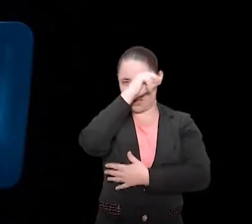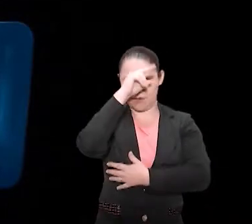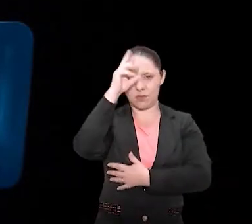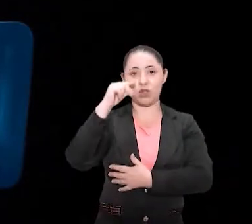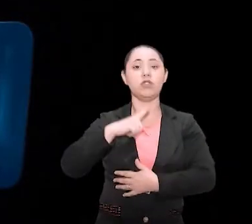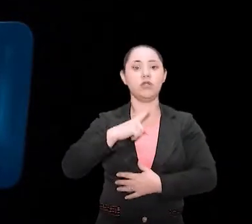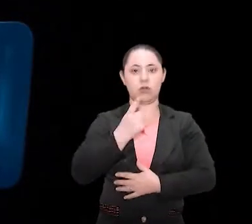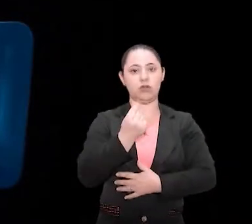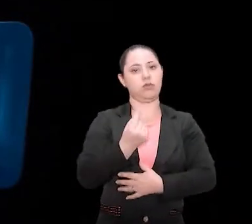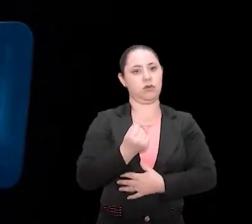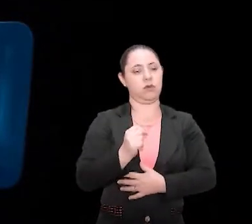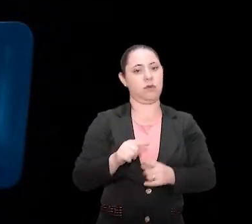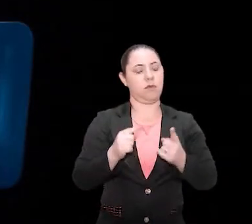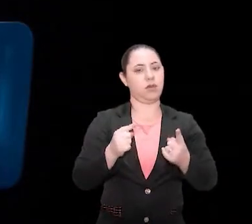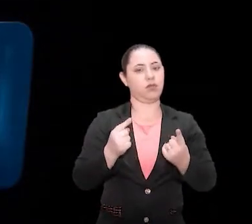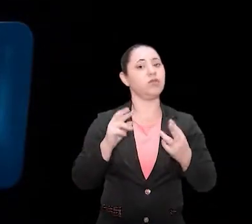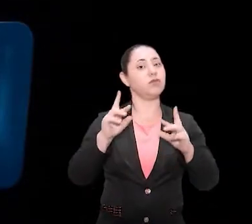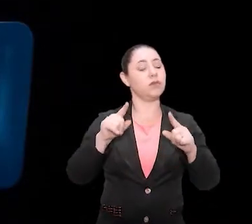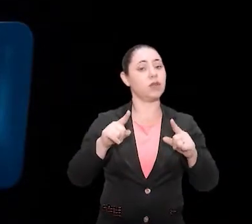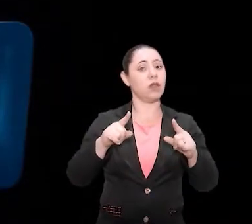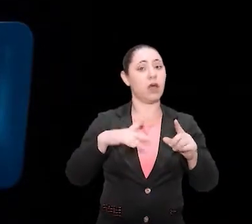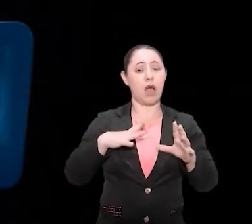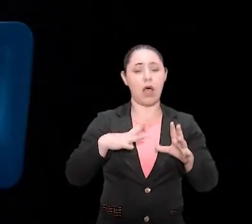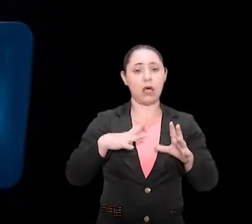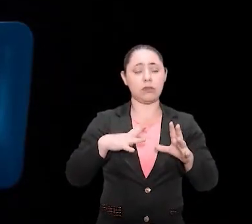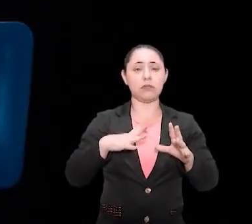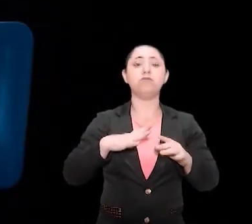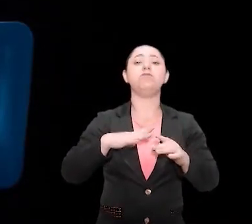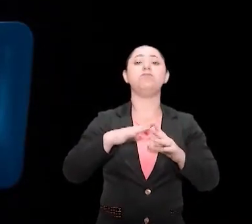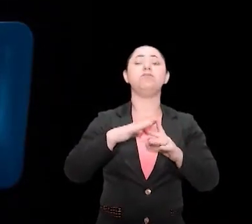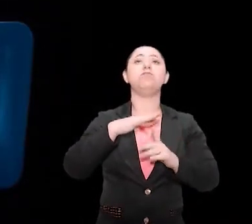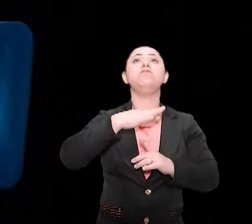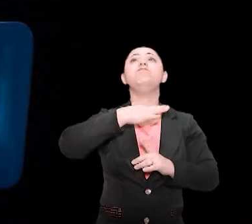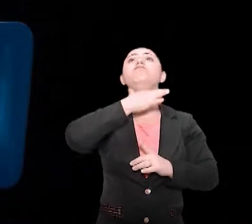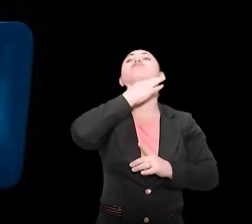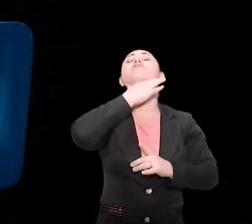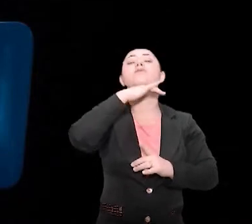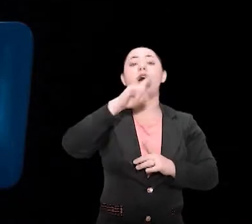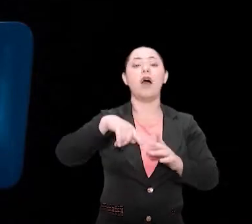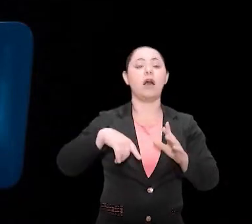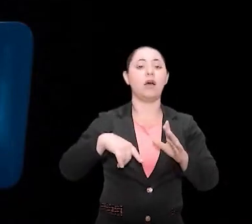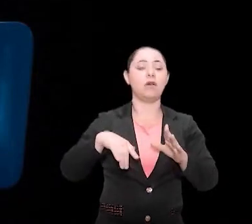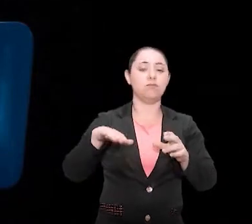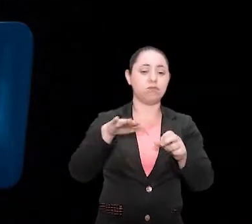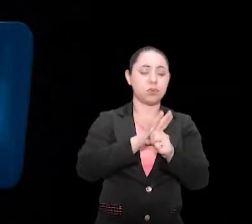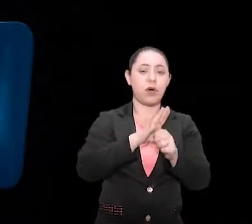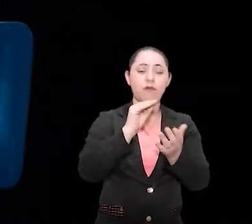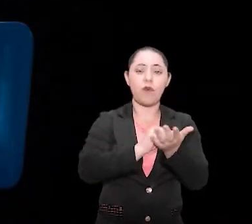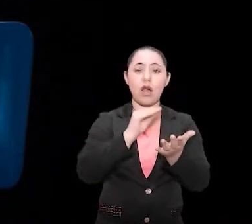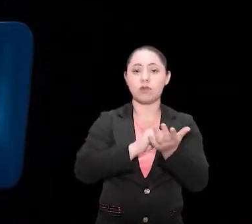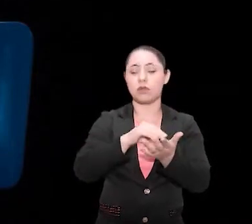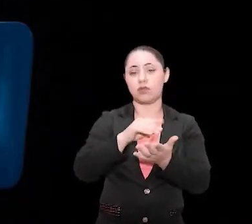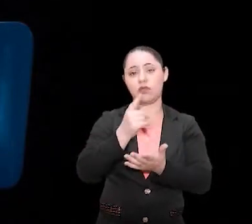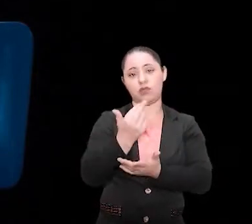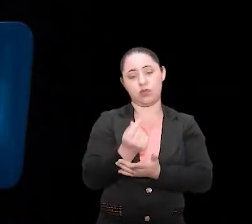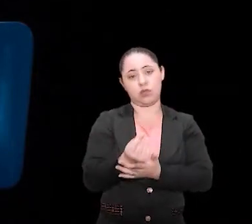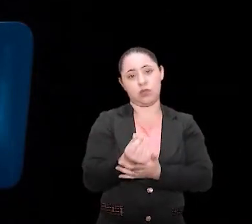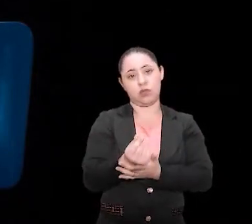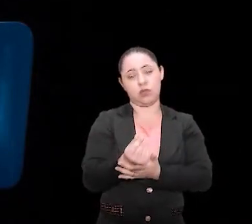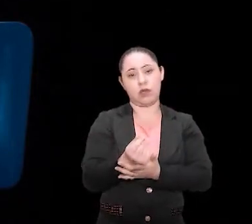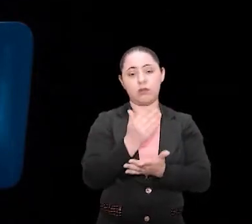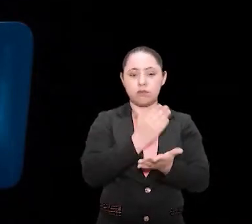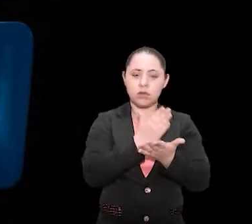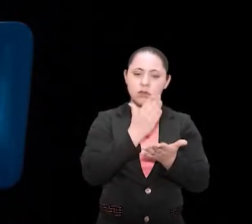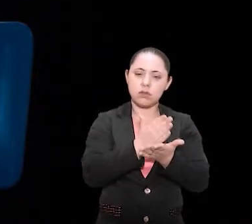tinha dinheiro. Mas é o contrário, nós estávamos tão apertados contra as empresas, né? Então, eu trabalhei com um cenário, sim, de parcelamento